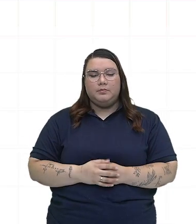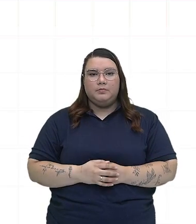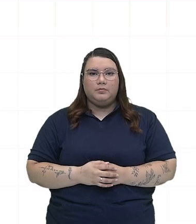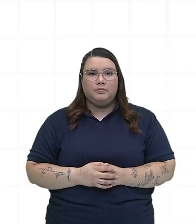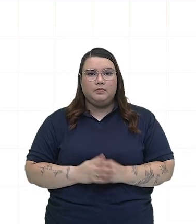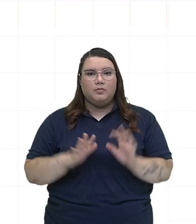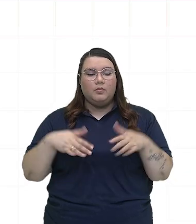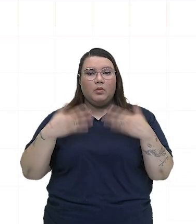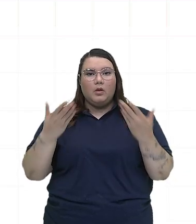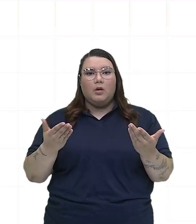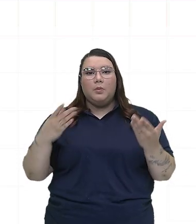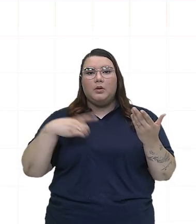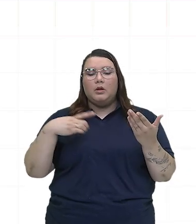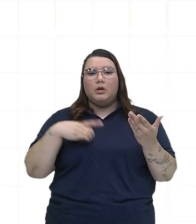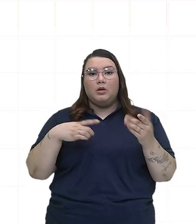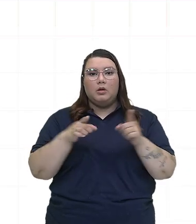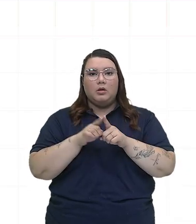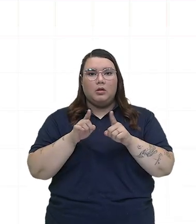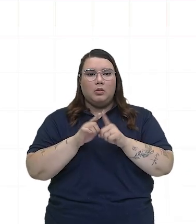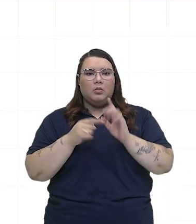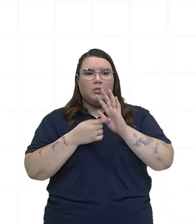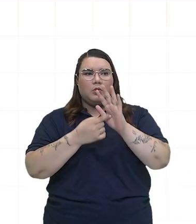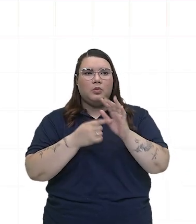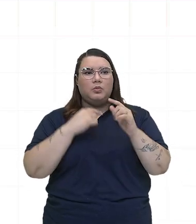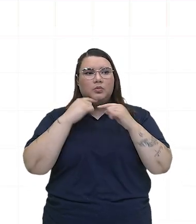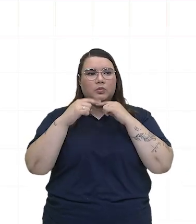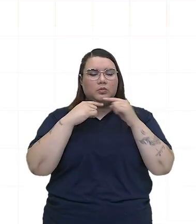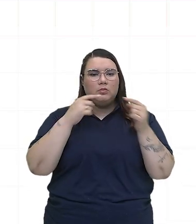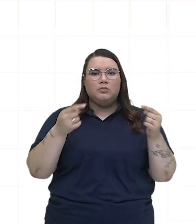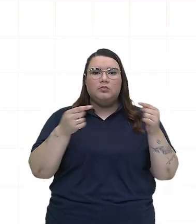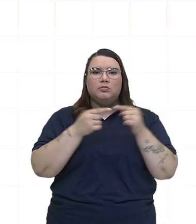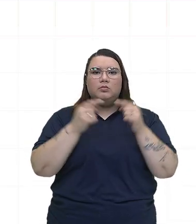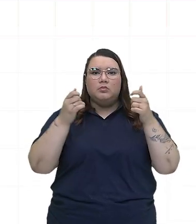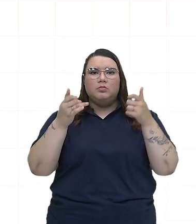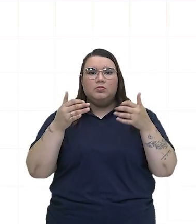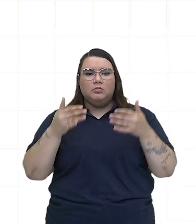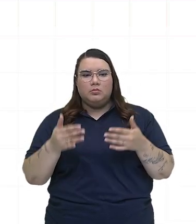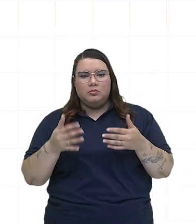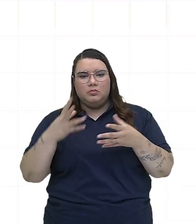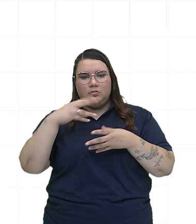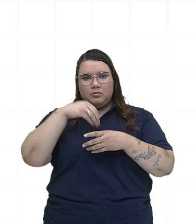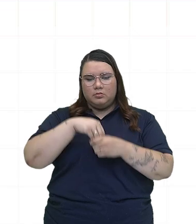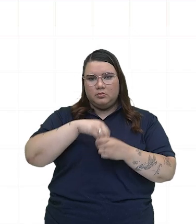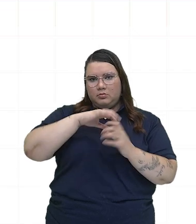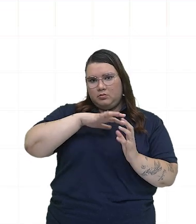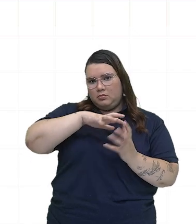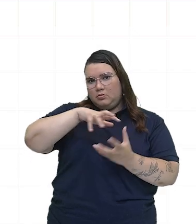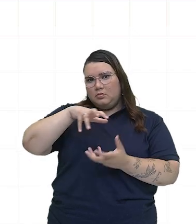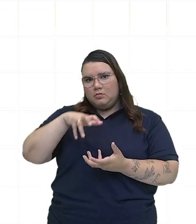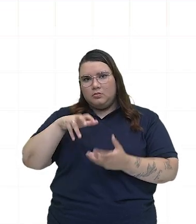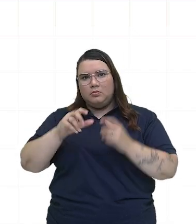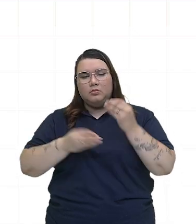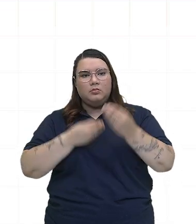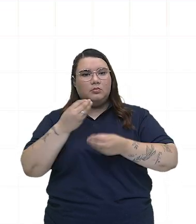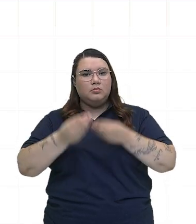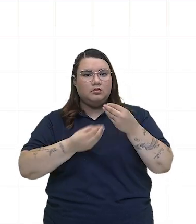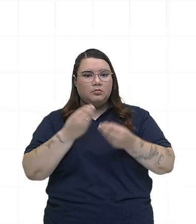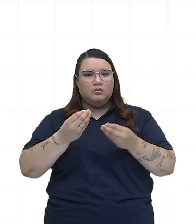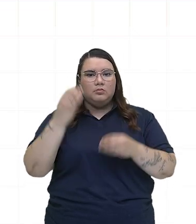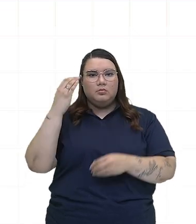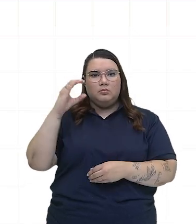semilíquido. E aí vem aquela dúvida, né, quando nós falamos sobre o interior da Terra, como é